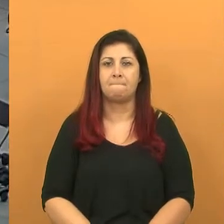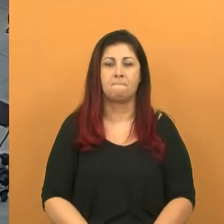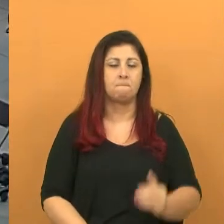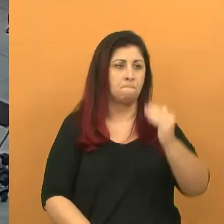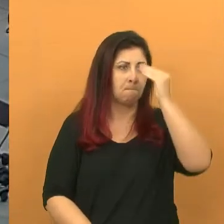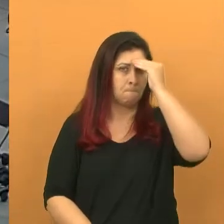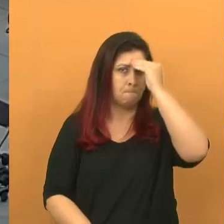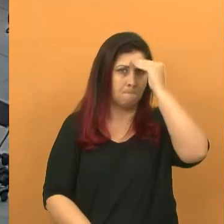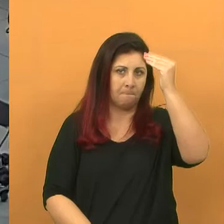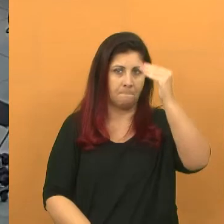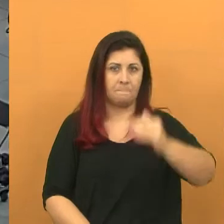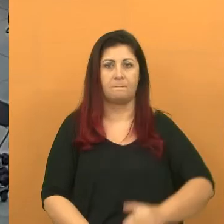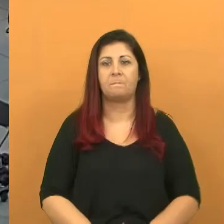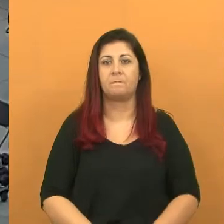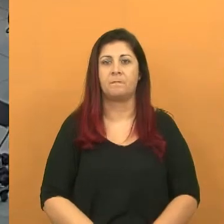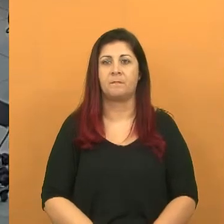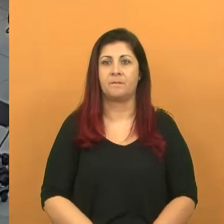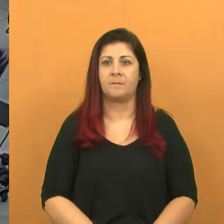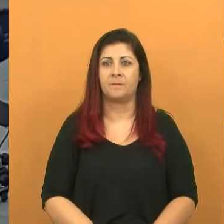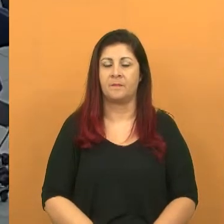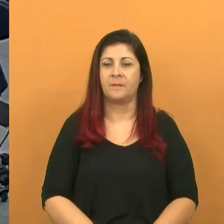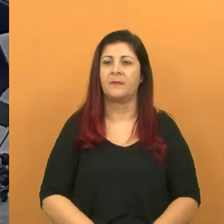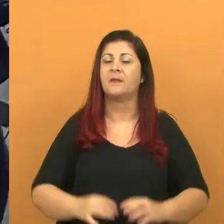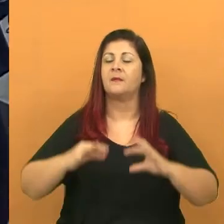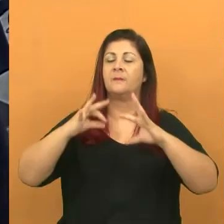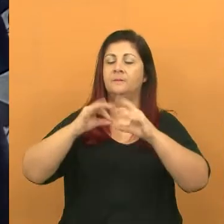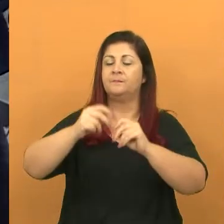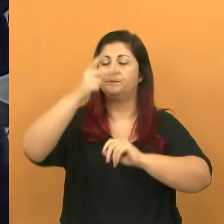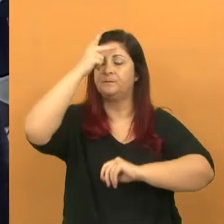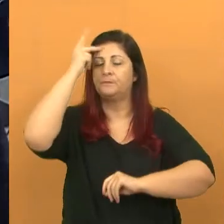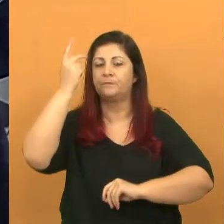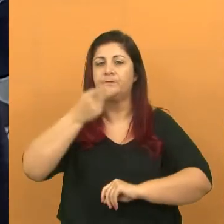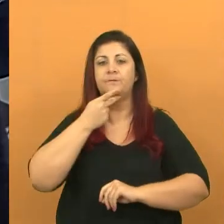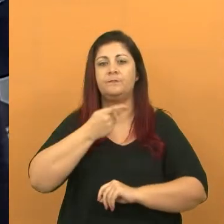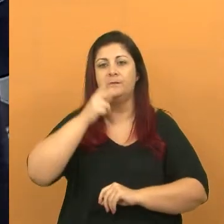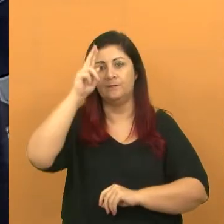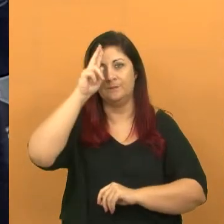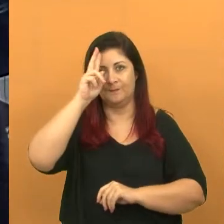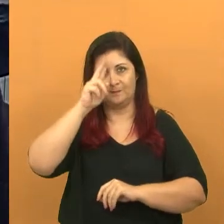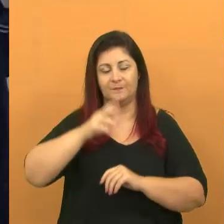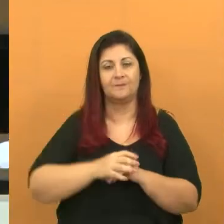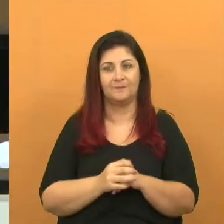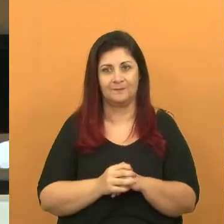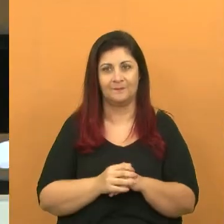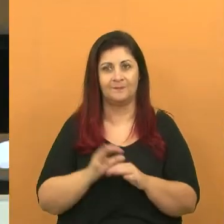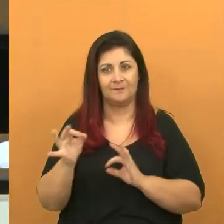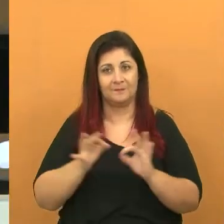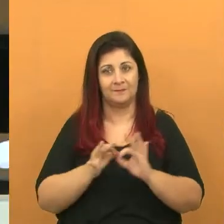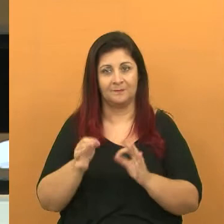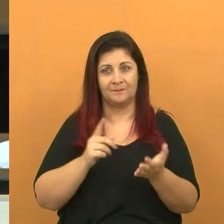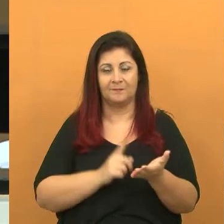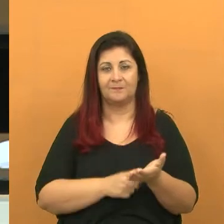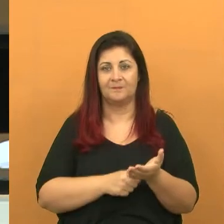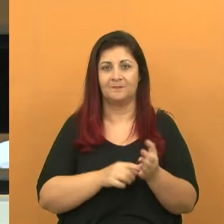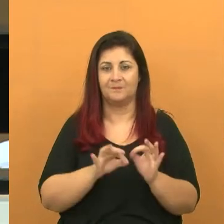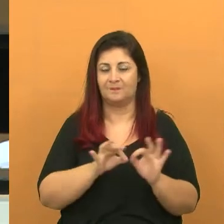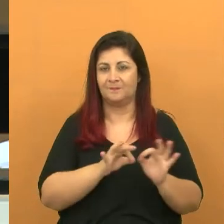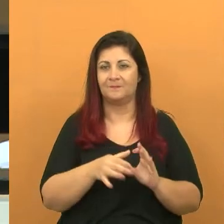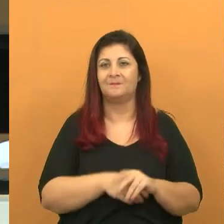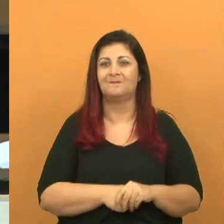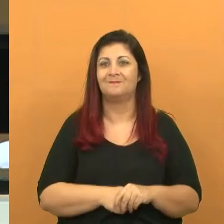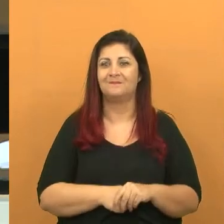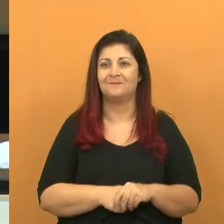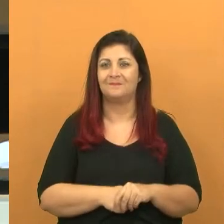Obrigada. Obrigada aos contadores de histórias que provocaram a construção desse projeto. Projeto de